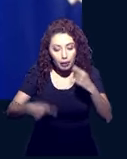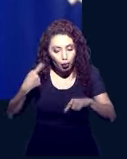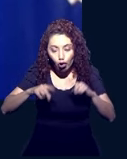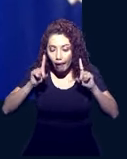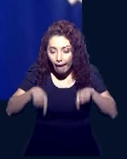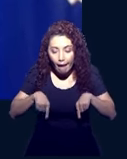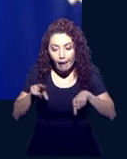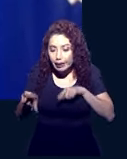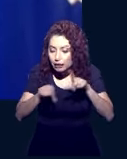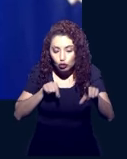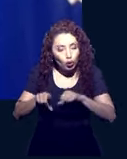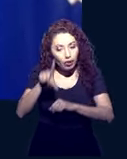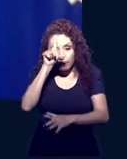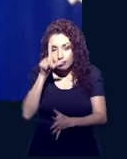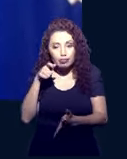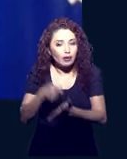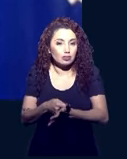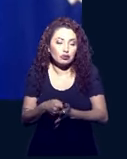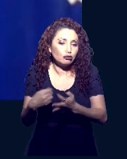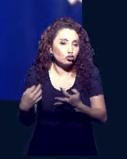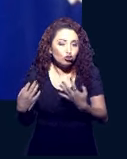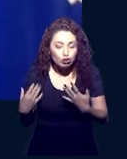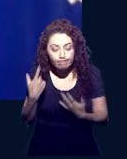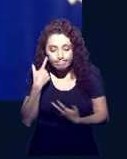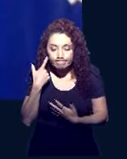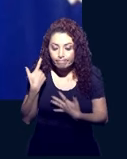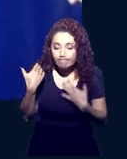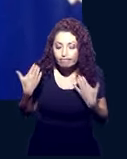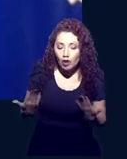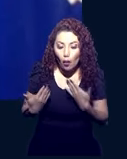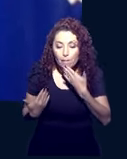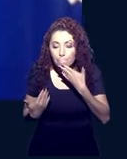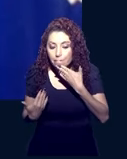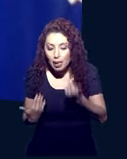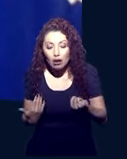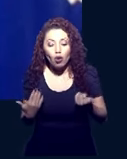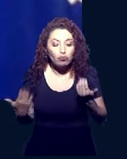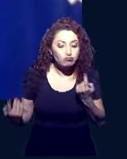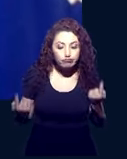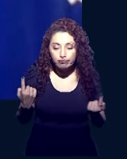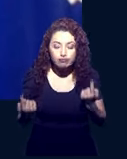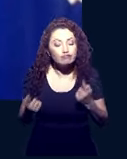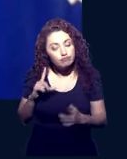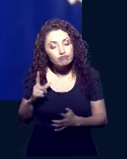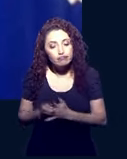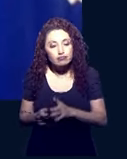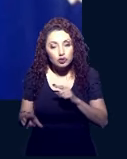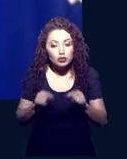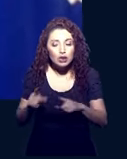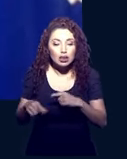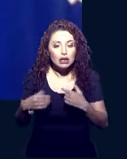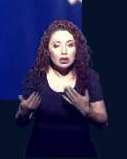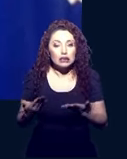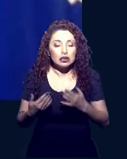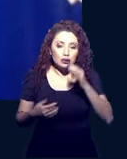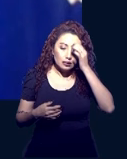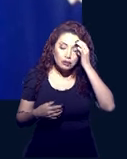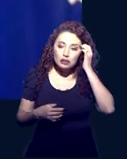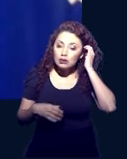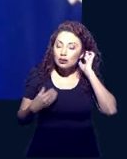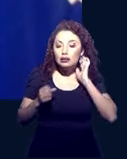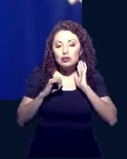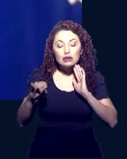e de decidir aquilo que consideramos o melhor formato se distorções permanecerem nesses 25% aí